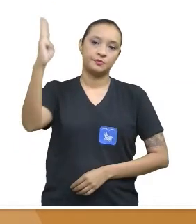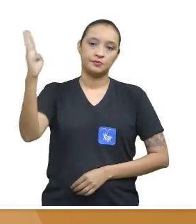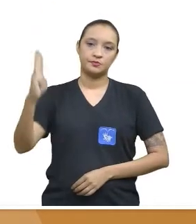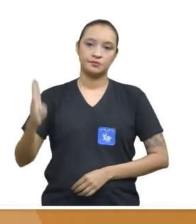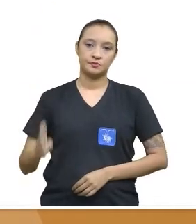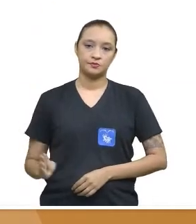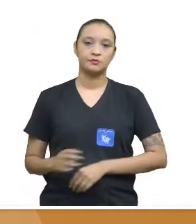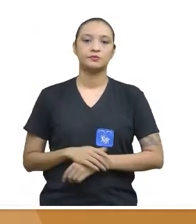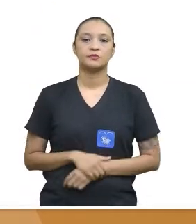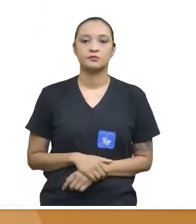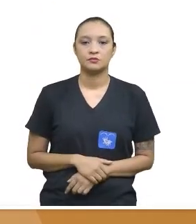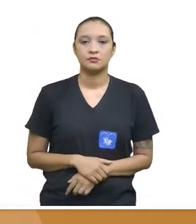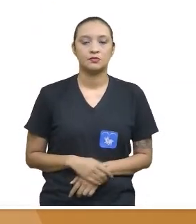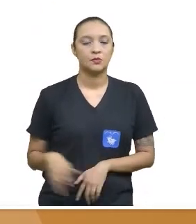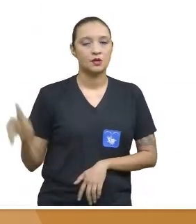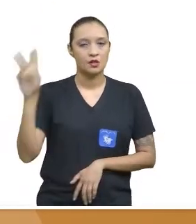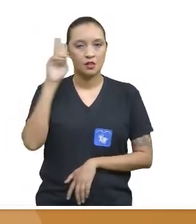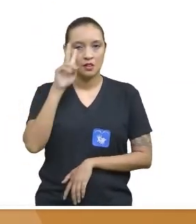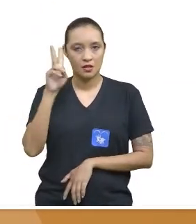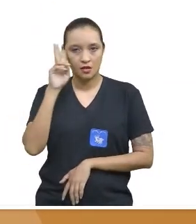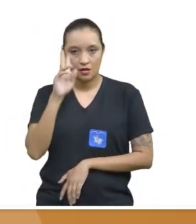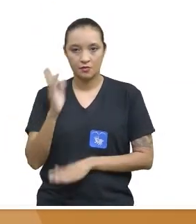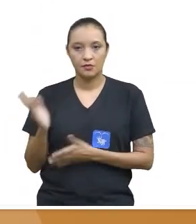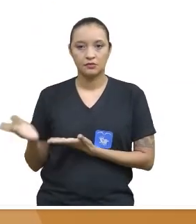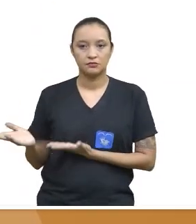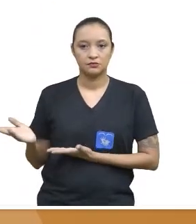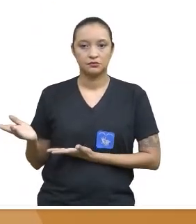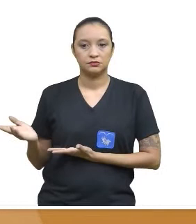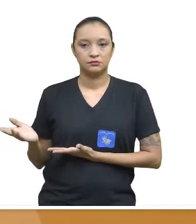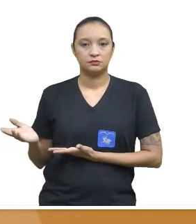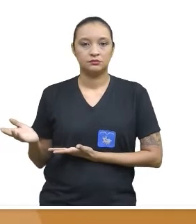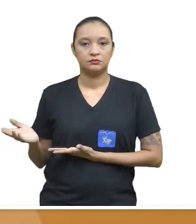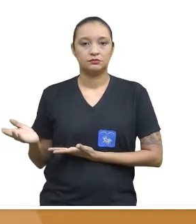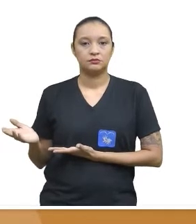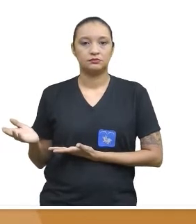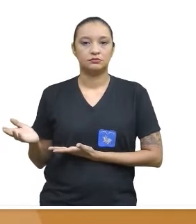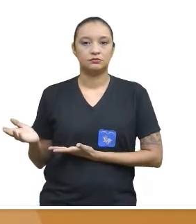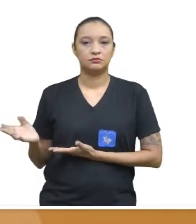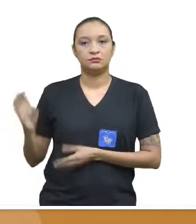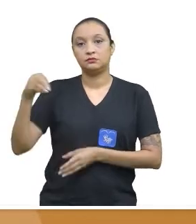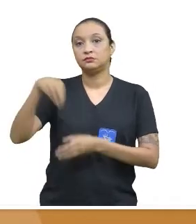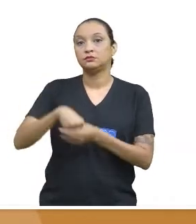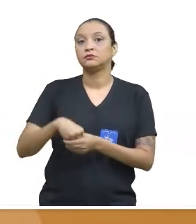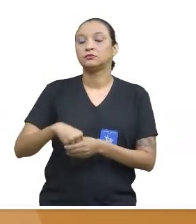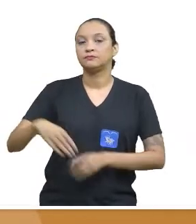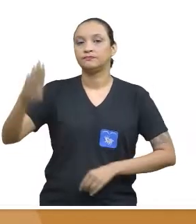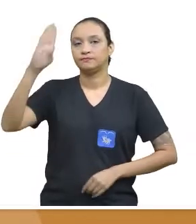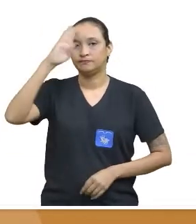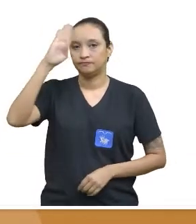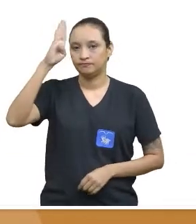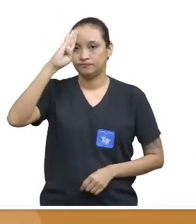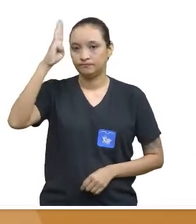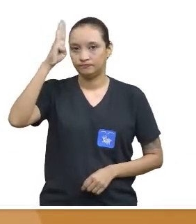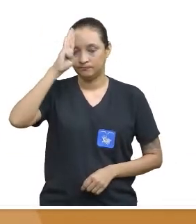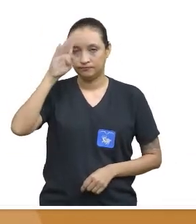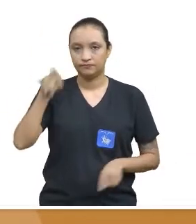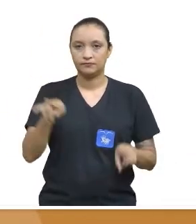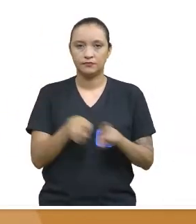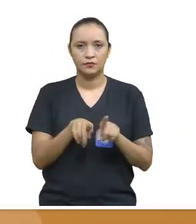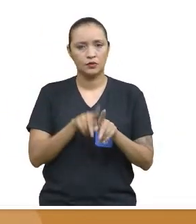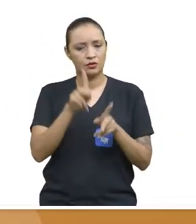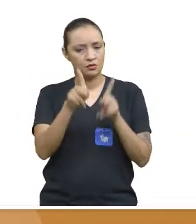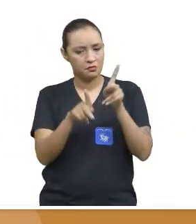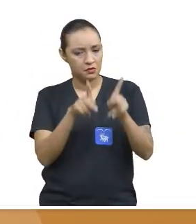Lembrem-se, é sempre bom lembrar, por que eu grifei esses brasileiros aí? Estavam inseridos militares e a